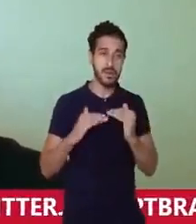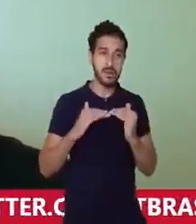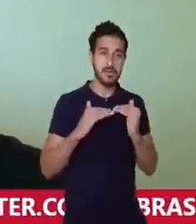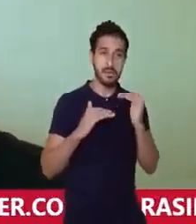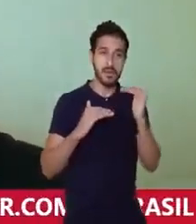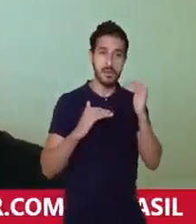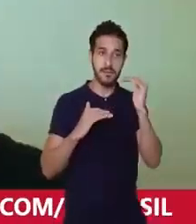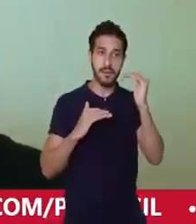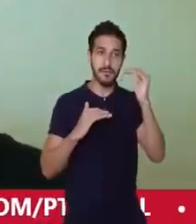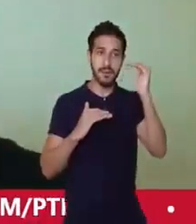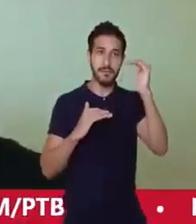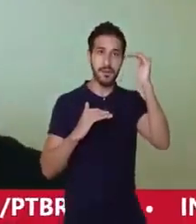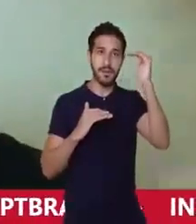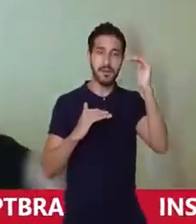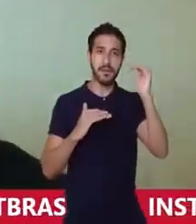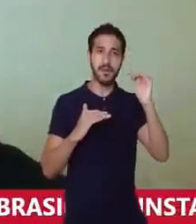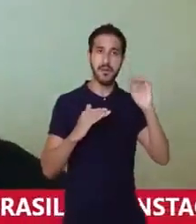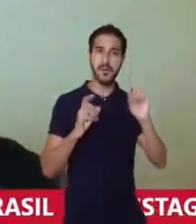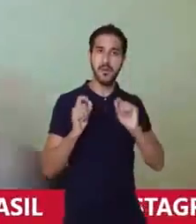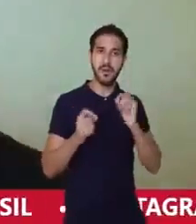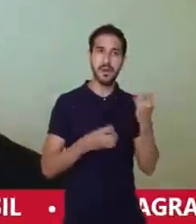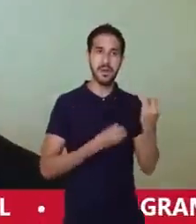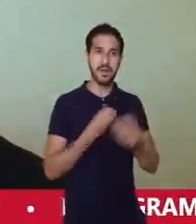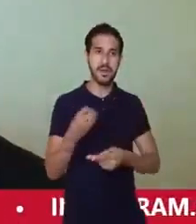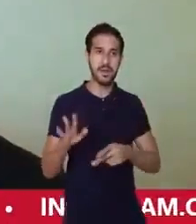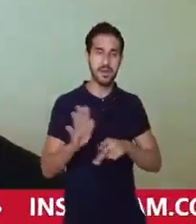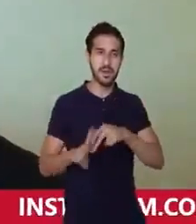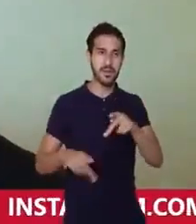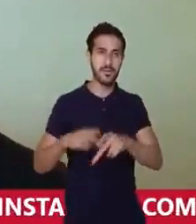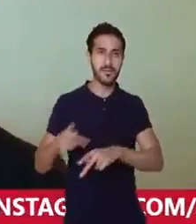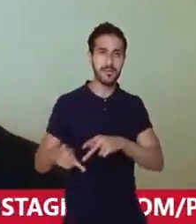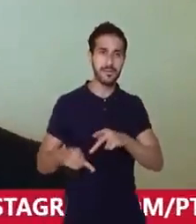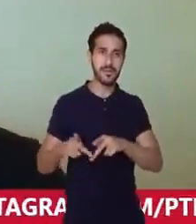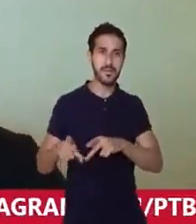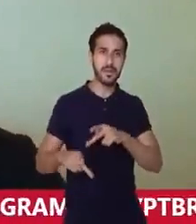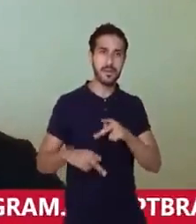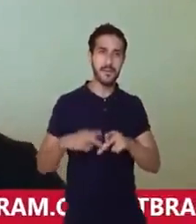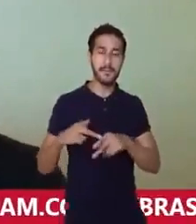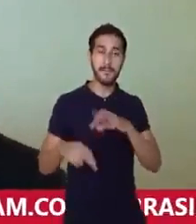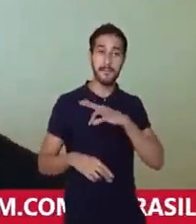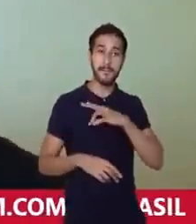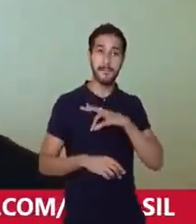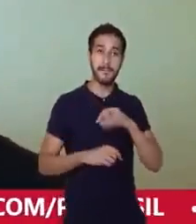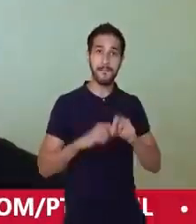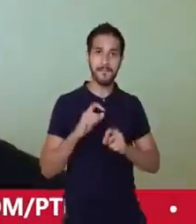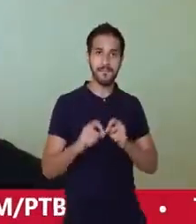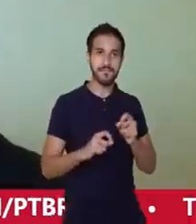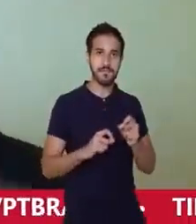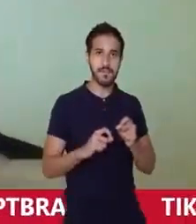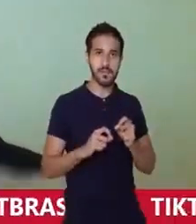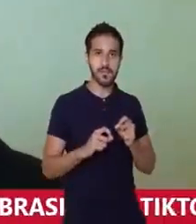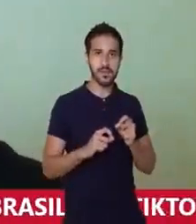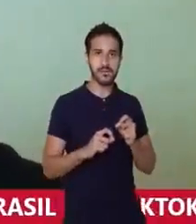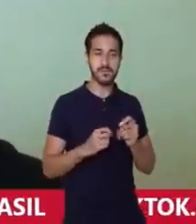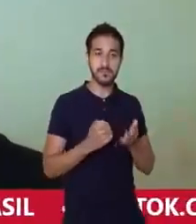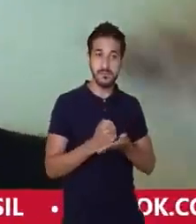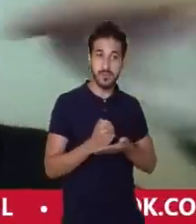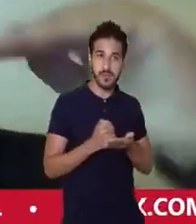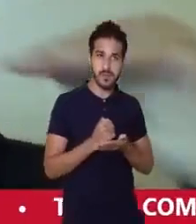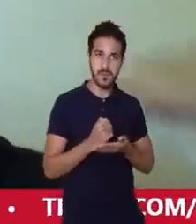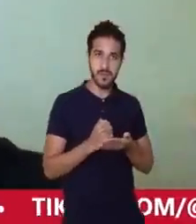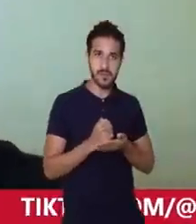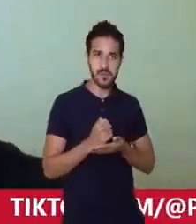crescia. E aí, o que se dava para a população, para o salário, era o seguinte, era o